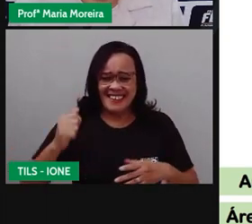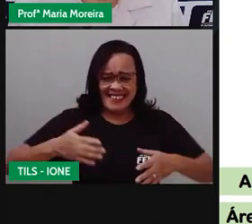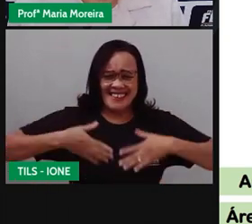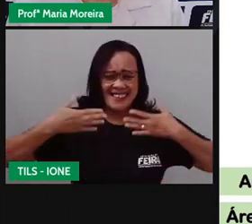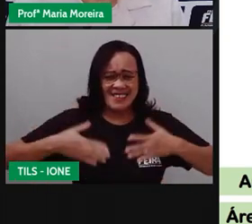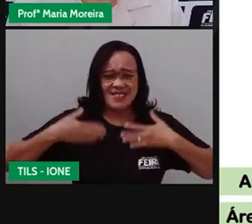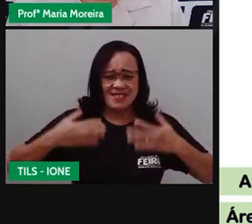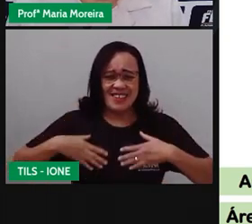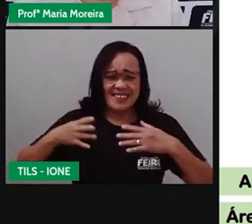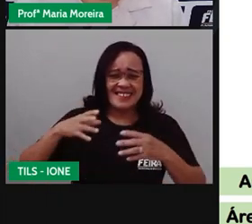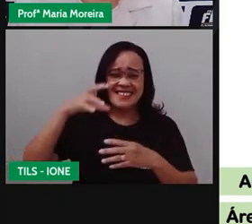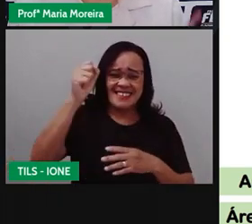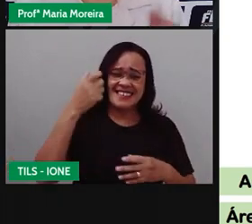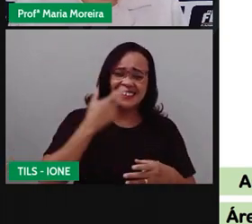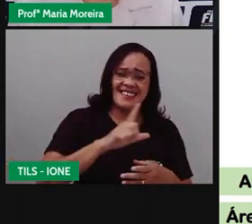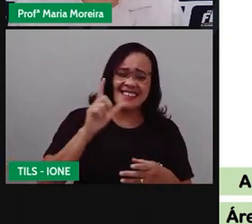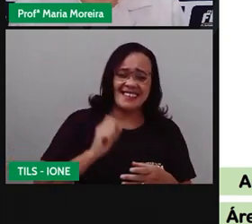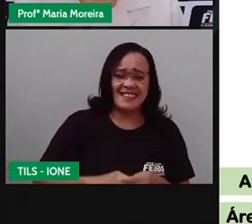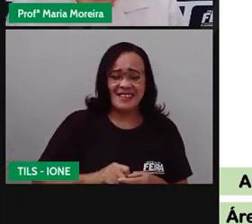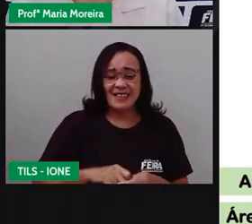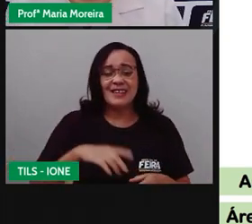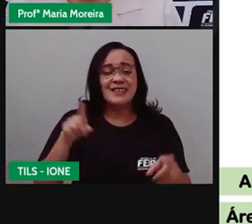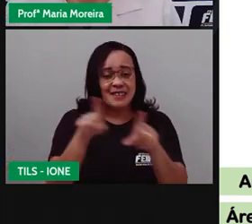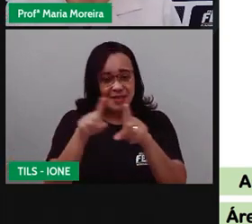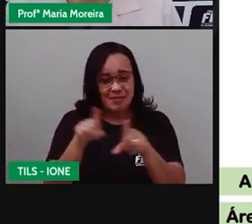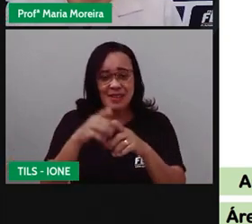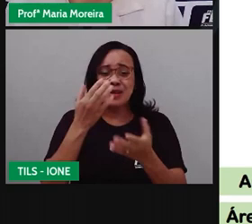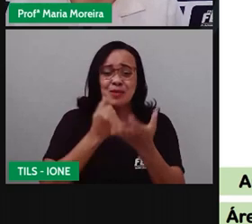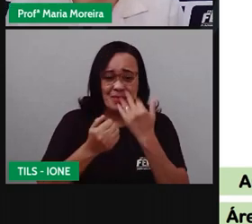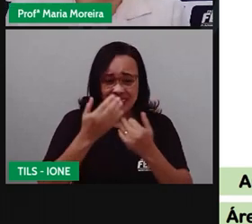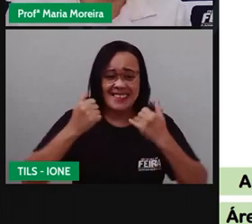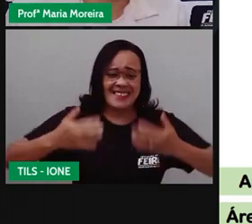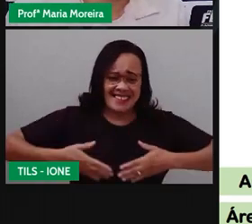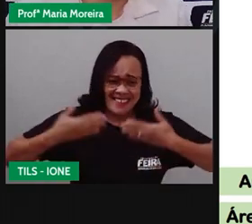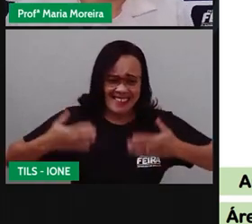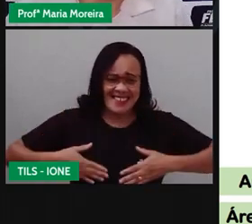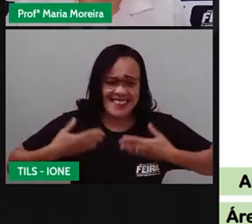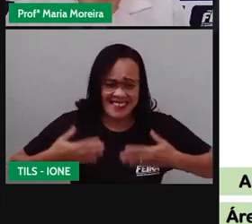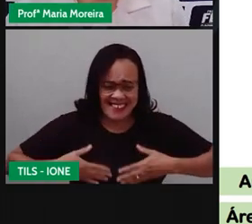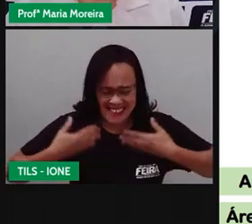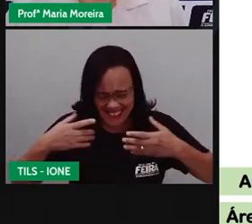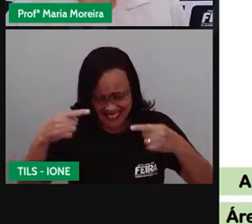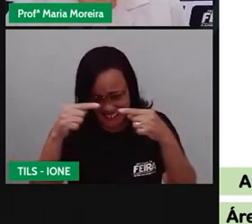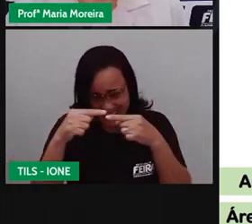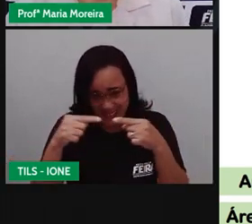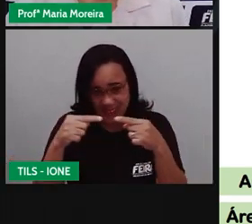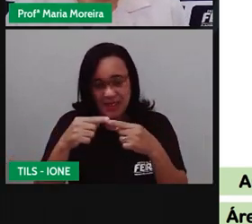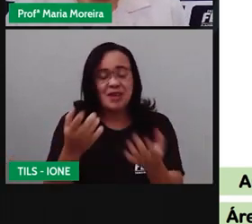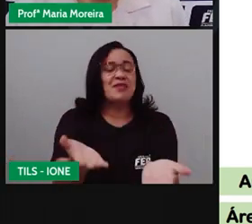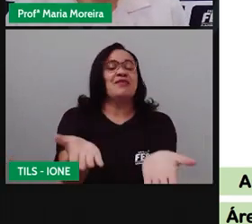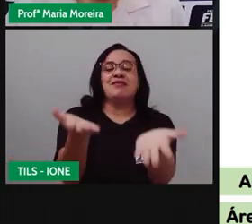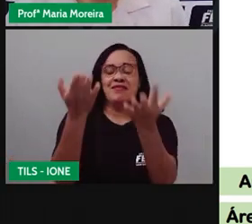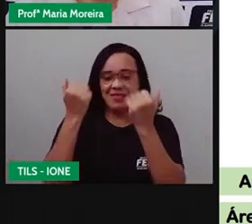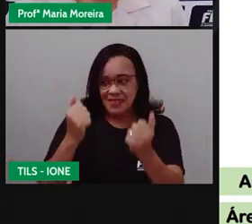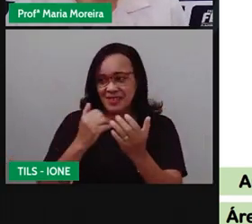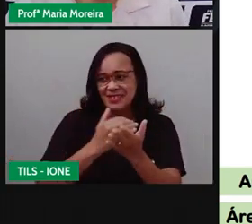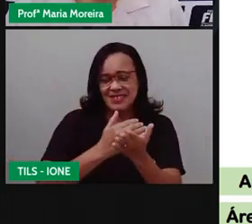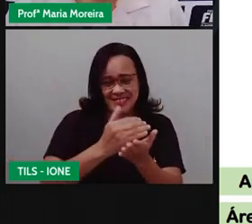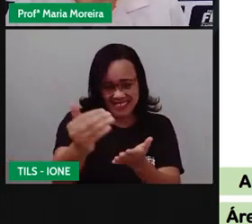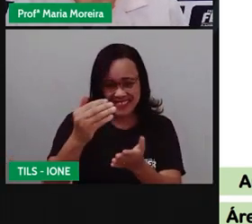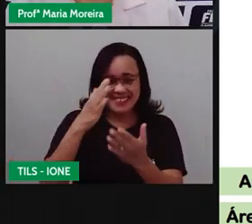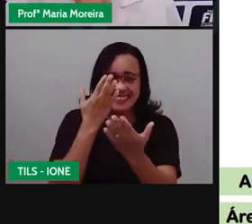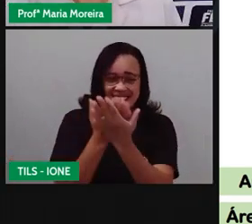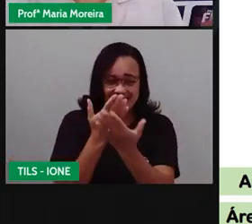Do contrário, sem animação. Ah, quando tem comida também, Anderson fica bastante animado. Vamos lá? Vamos começar com